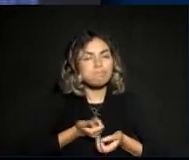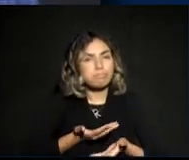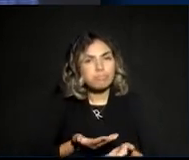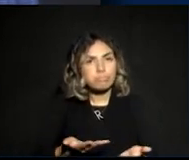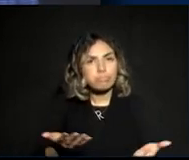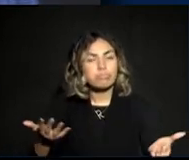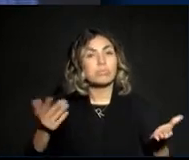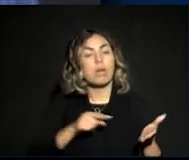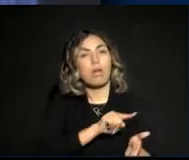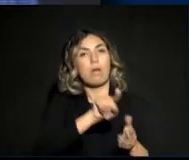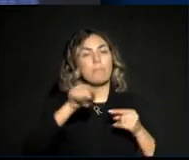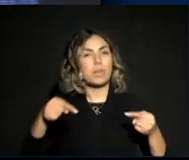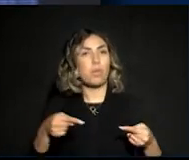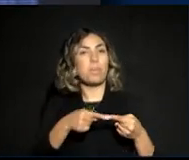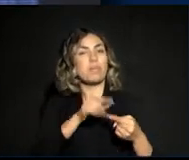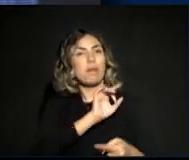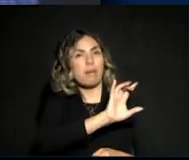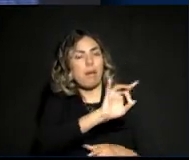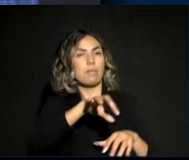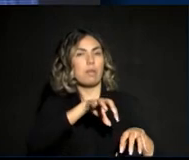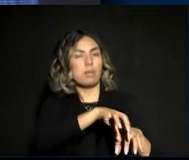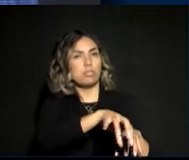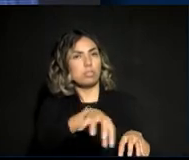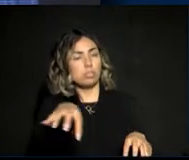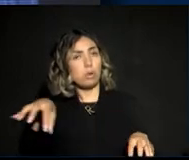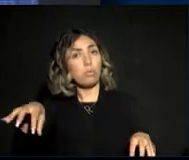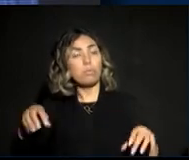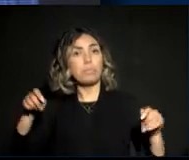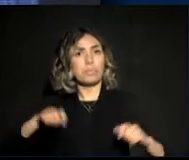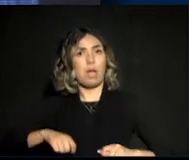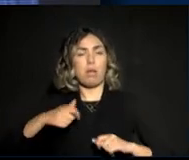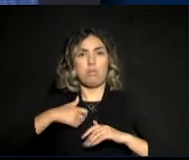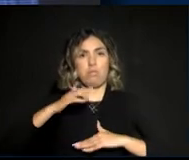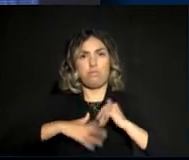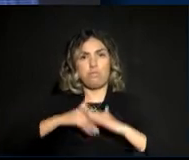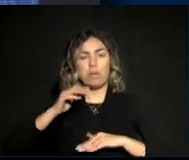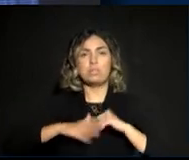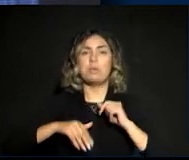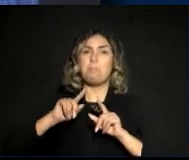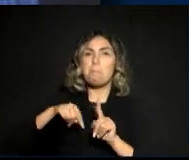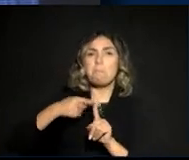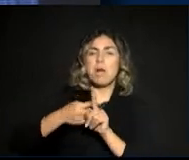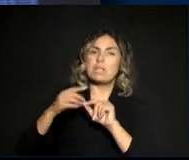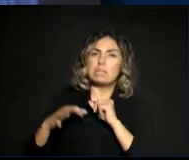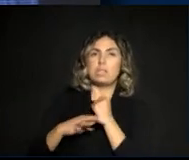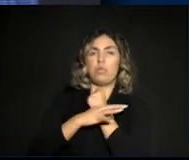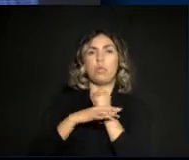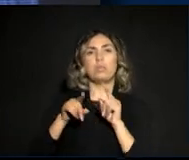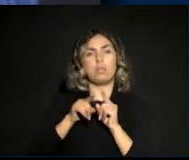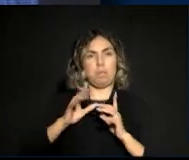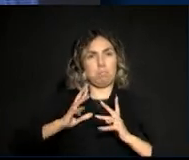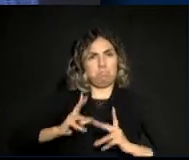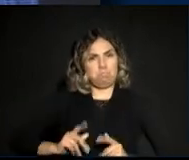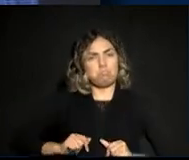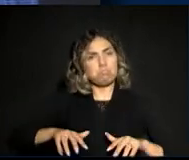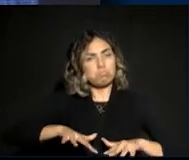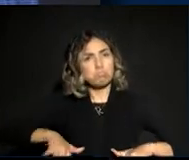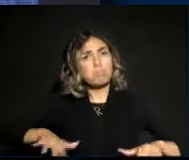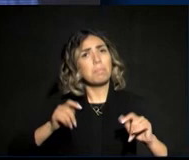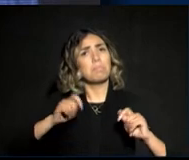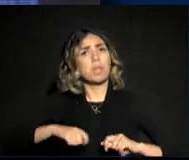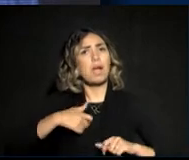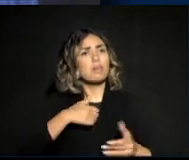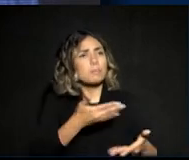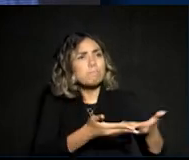destinada a vocação Econômica de cada região tem como fazer mais no saneamento básico a segurança hídrica né Tem como